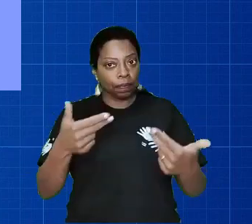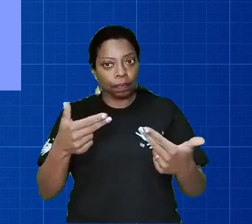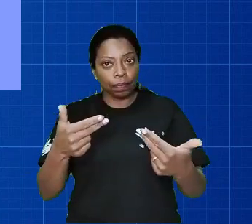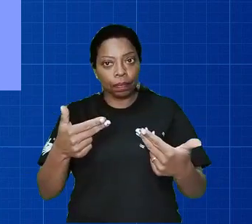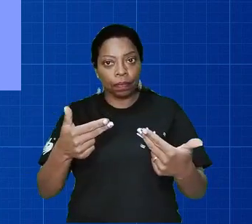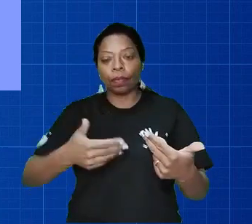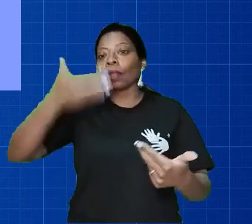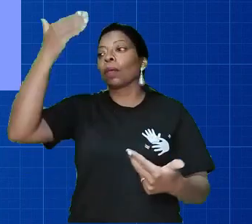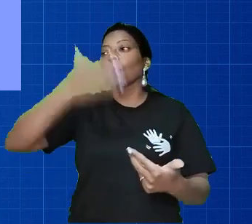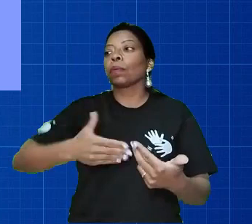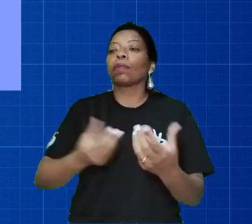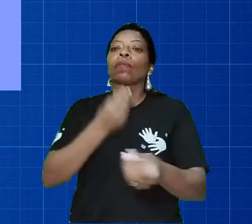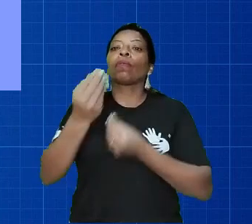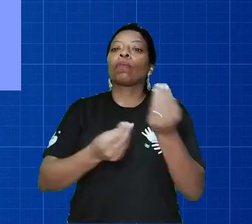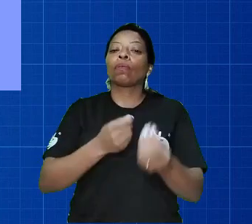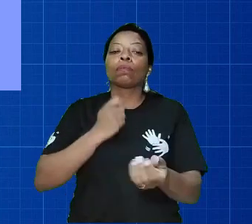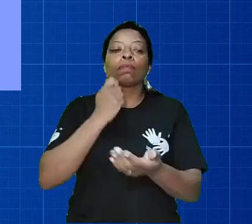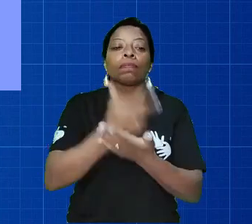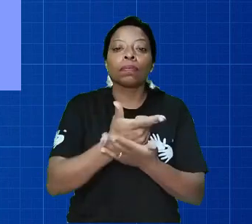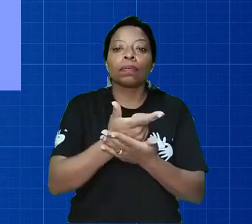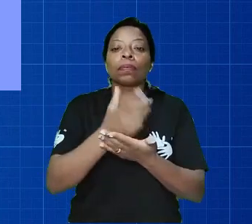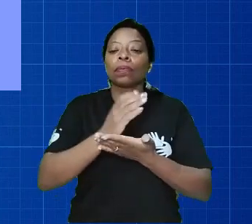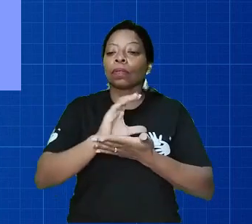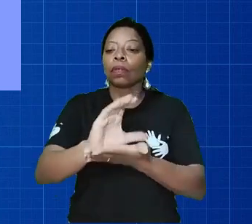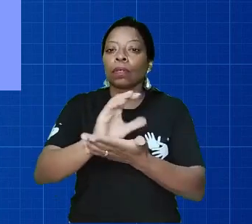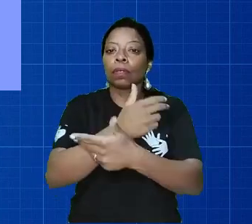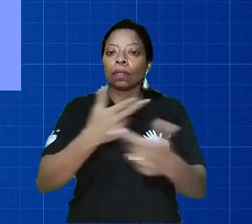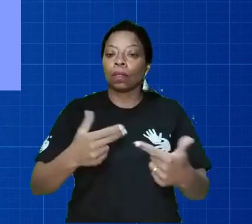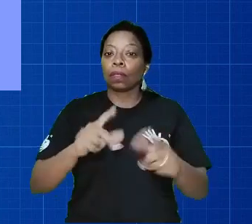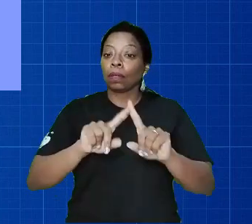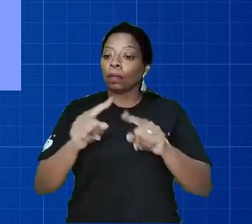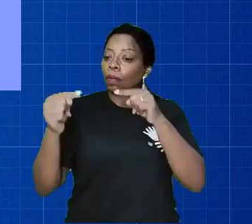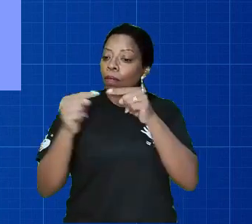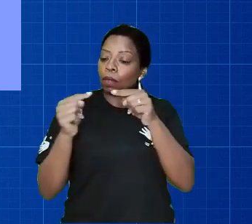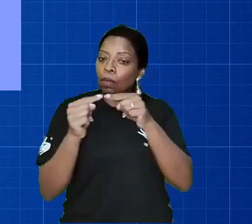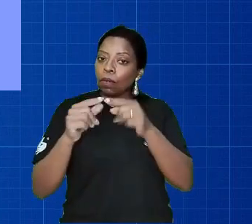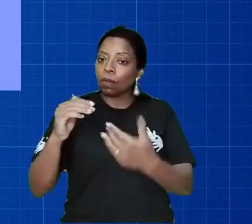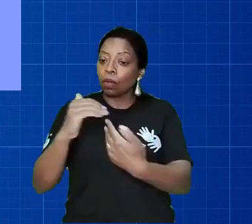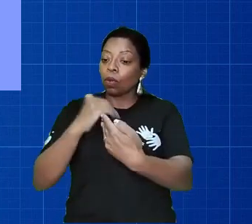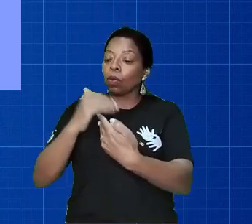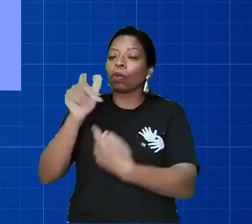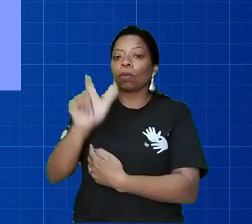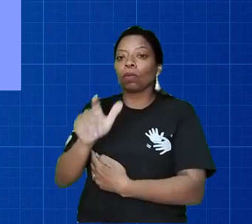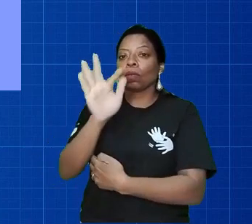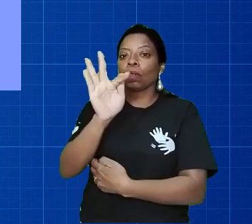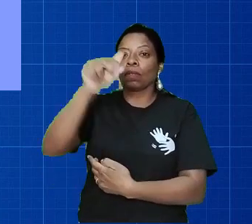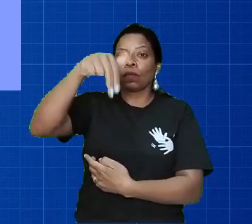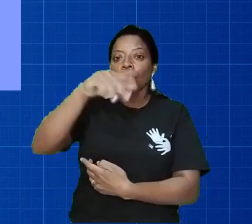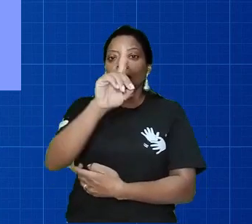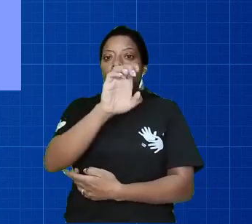comprovem as despesas, seguindo as orientações do FNDE e também da Secretaria de Educação.